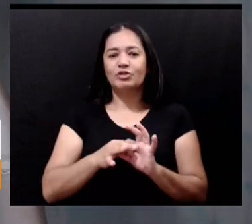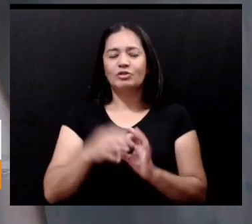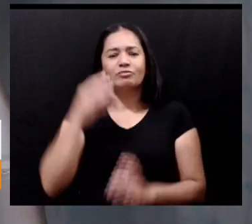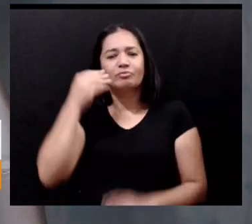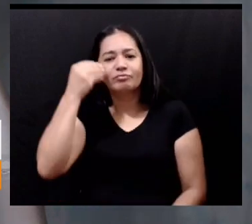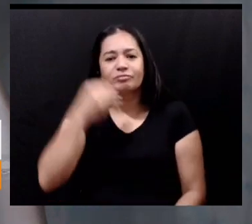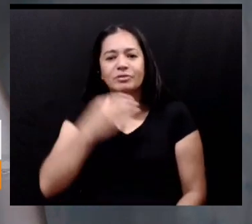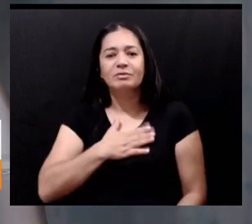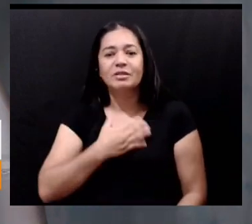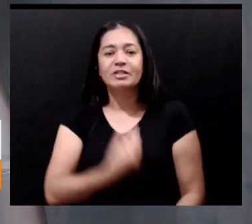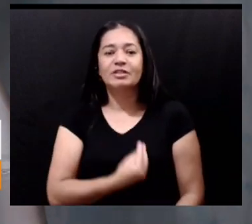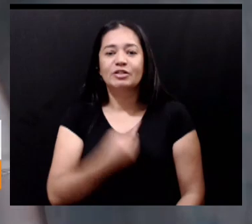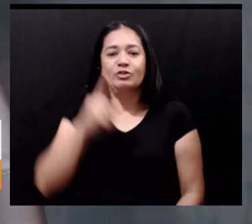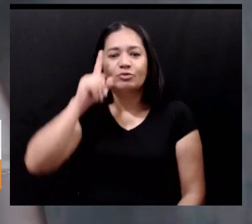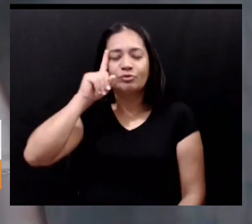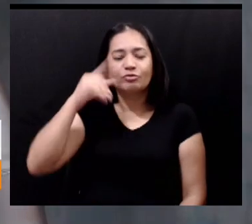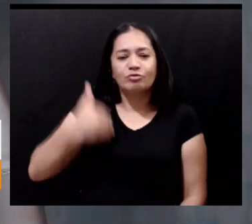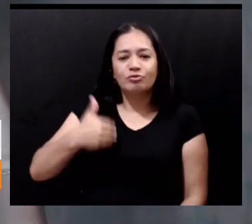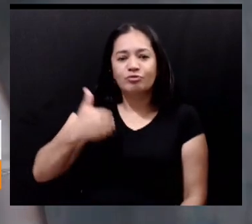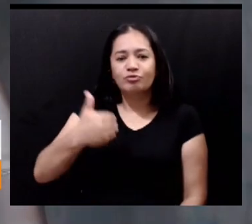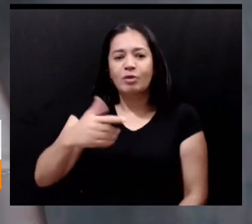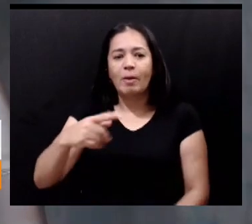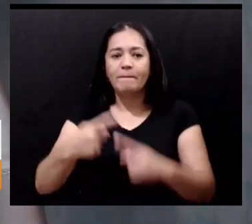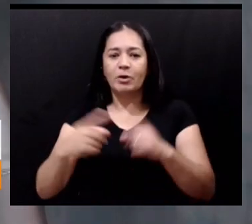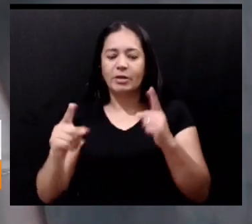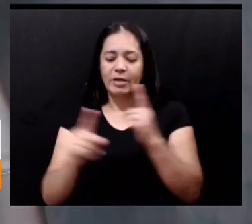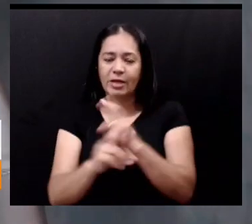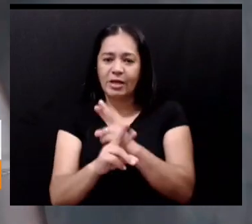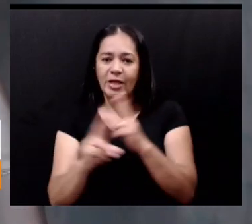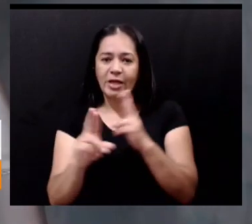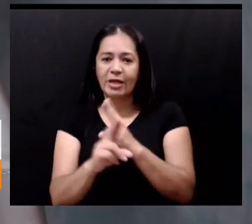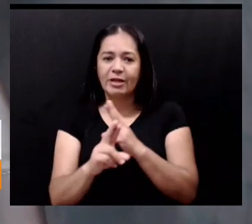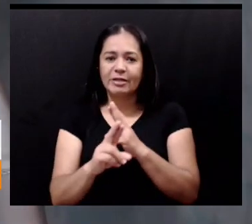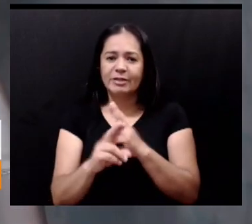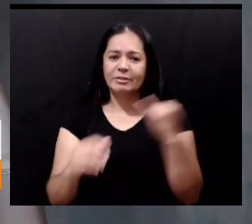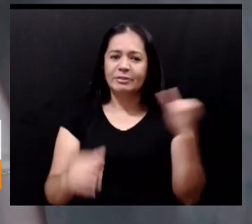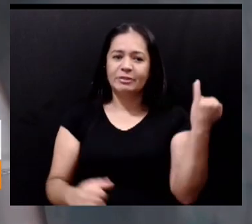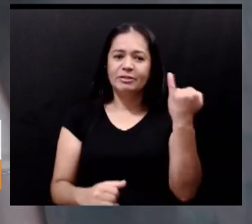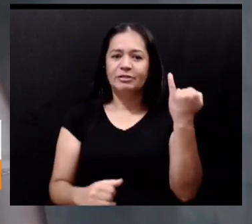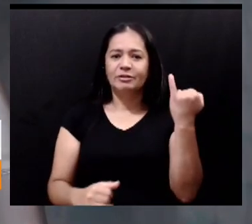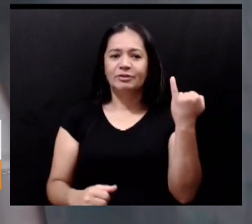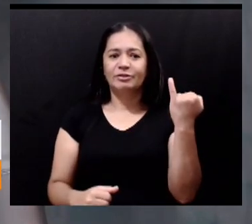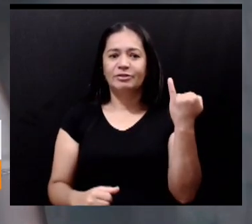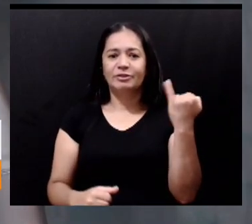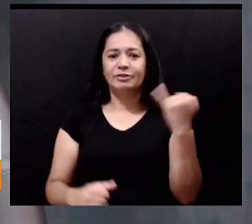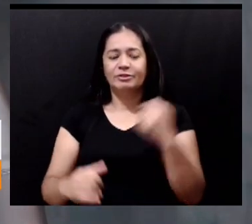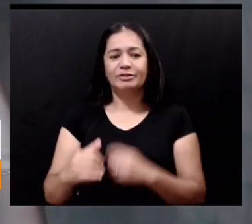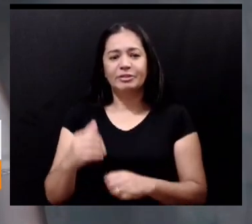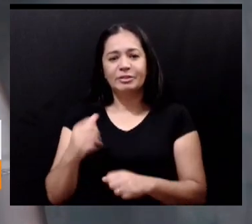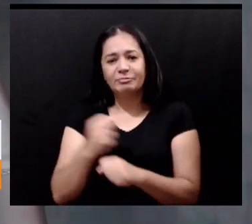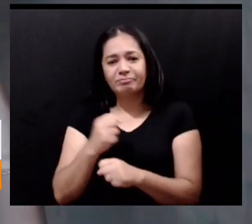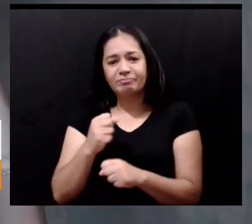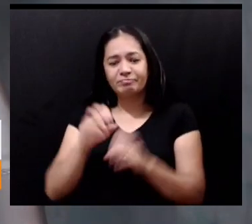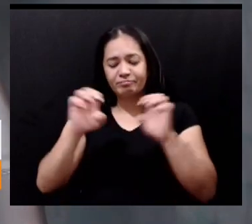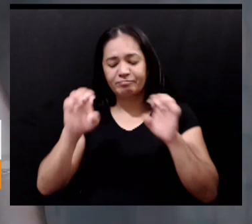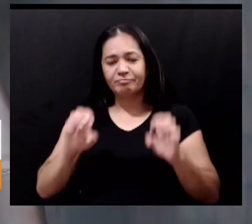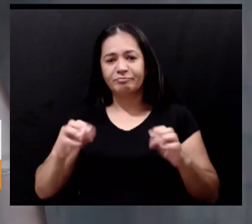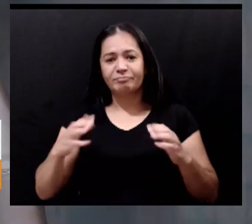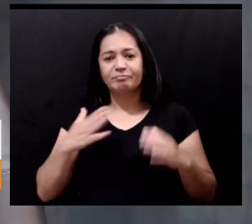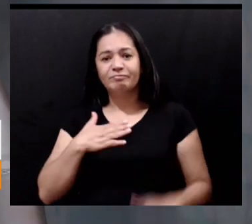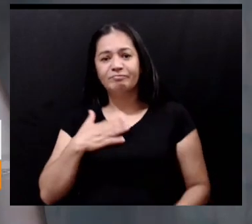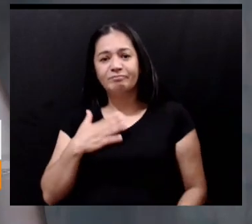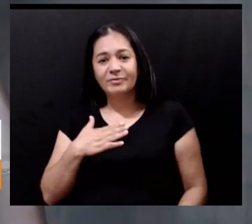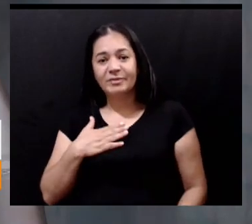relações significativas, situações que me constituíram enquanto pessoa, elas vão fazer parte de mim, da minha